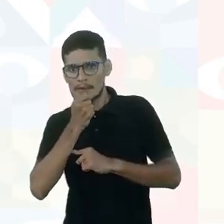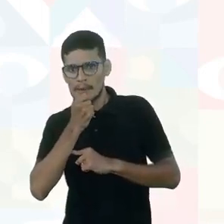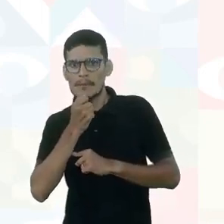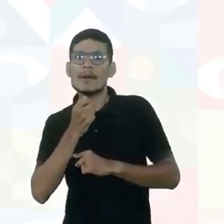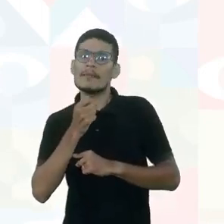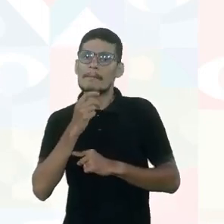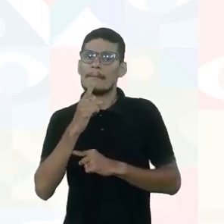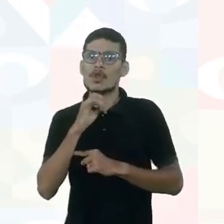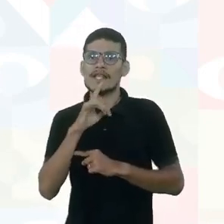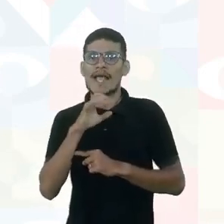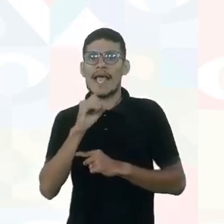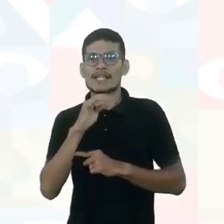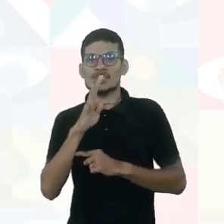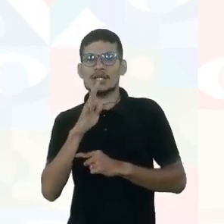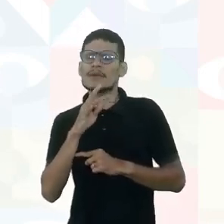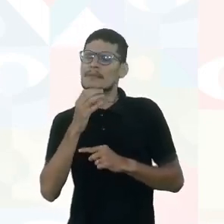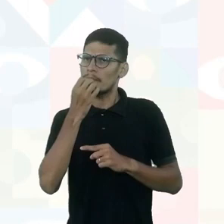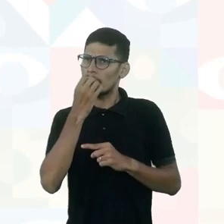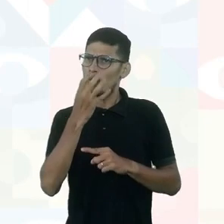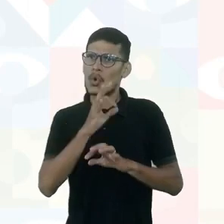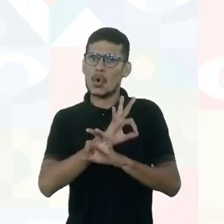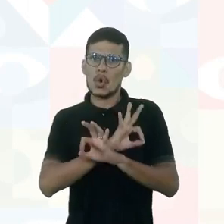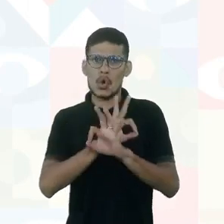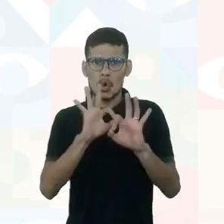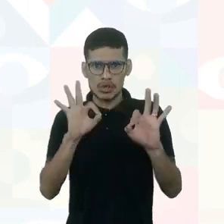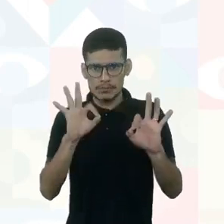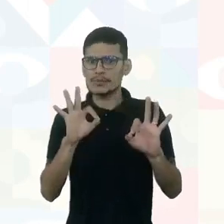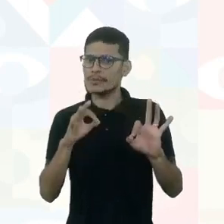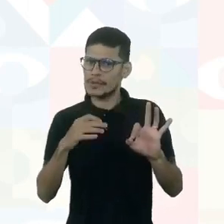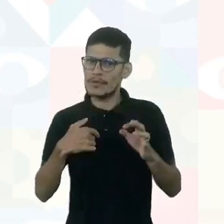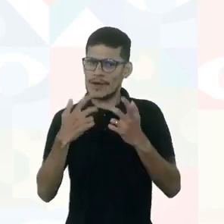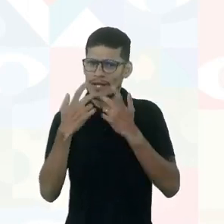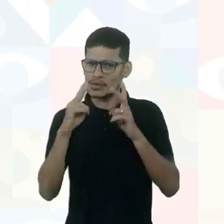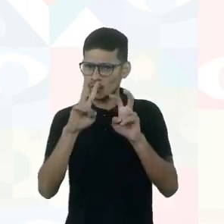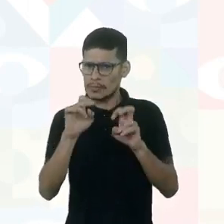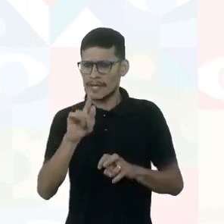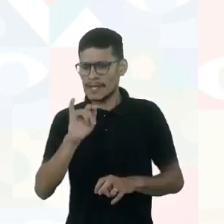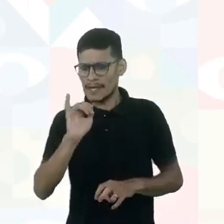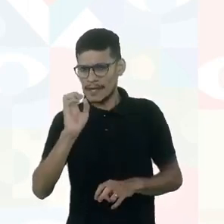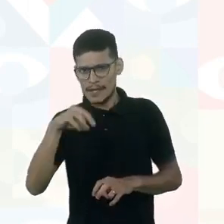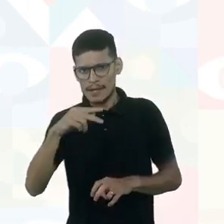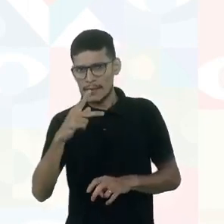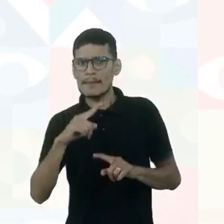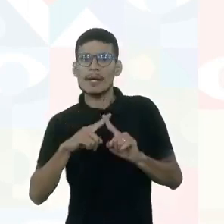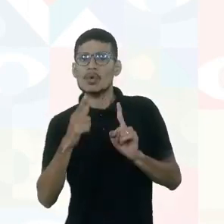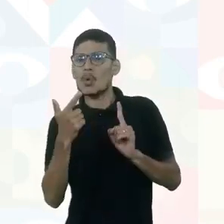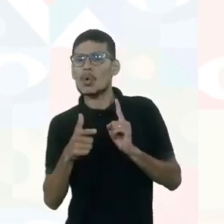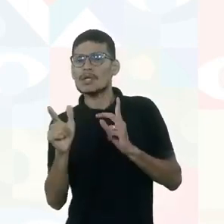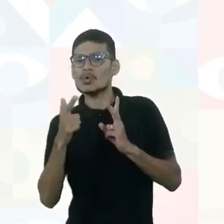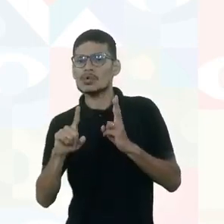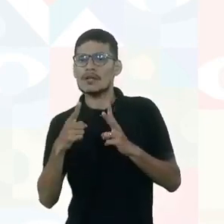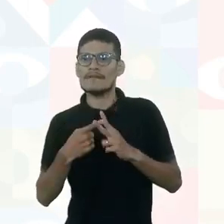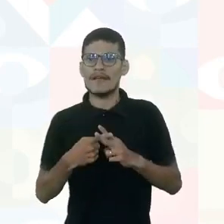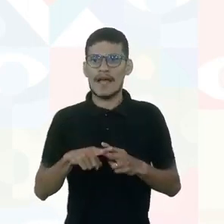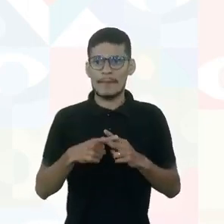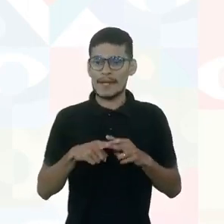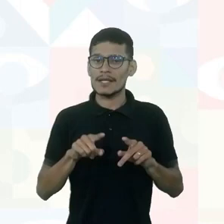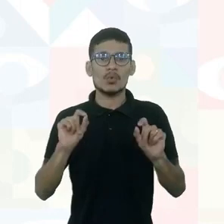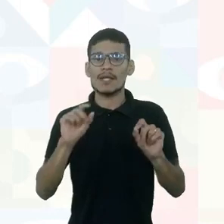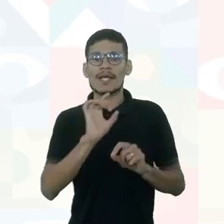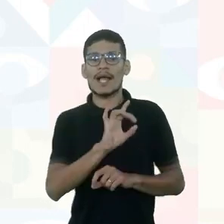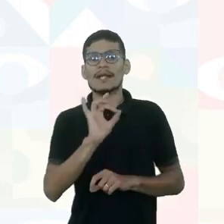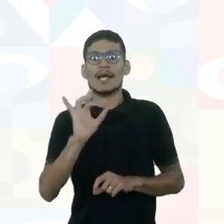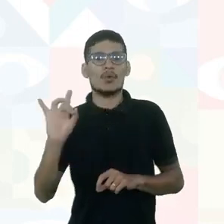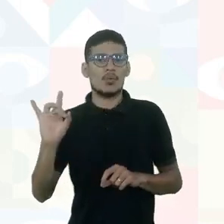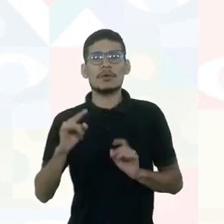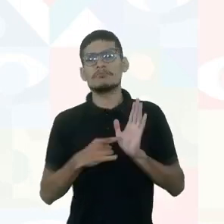está muito bom. A gente vai estar falando não só sobre o GIMP, mas sobre todas as outras ferramentas e o que cada um